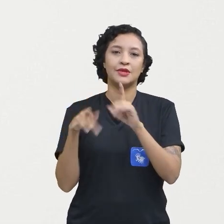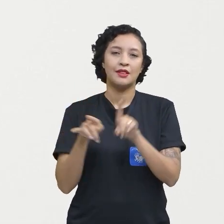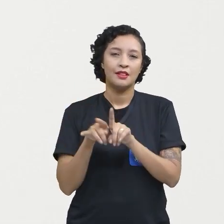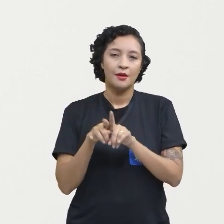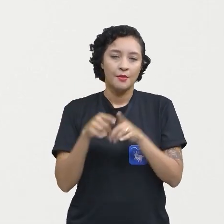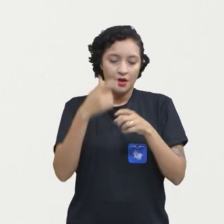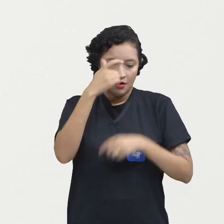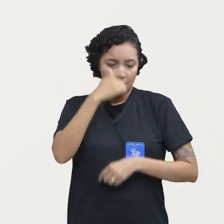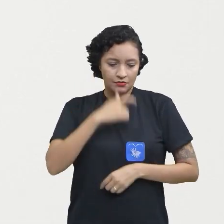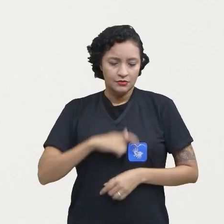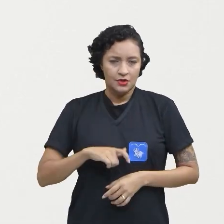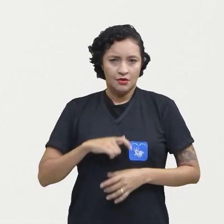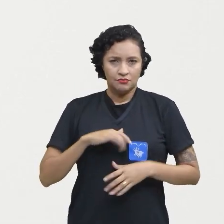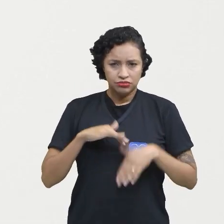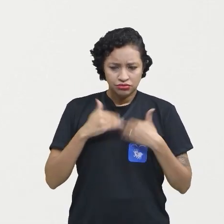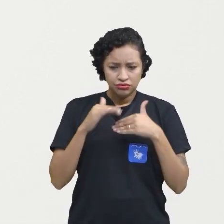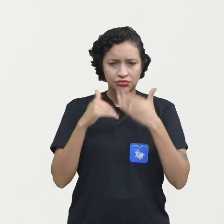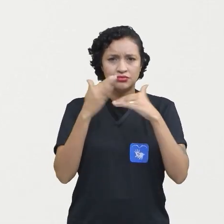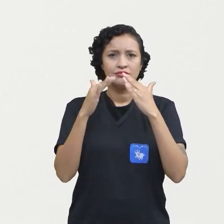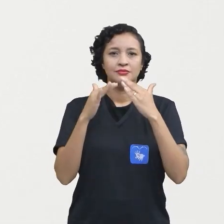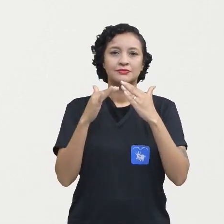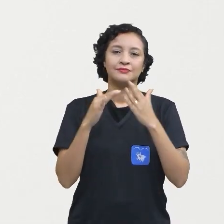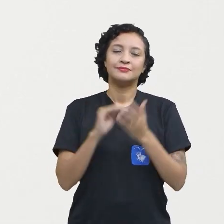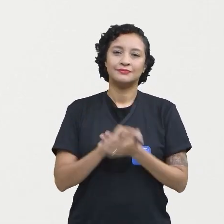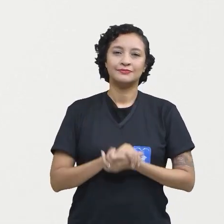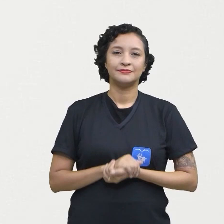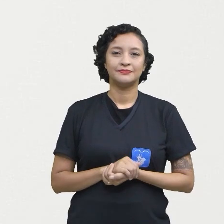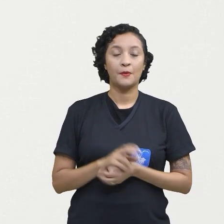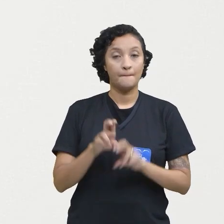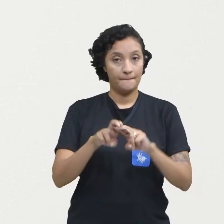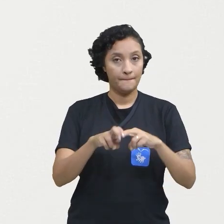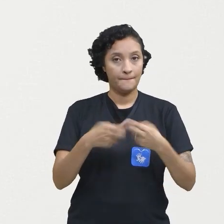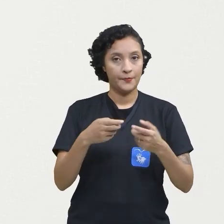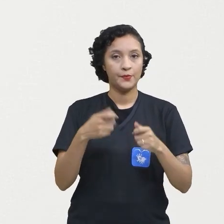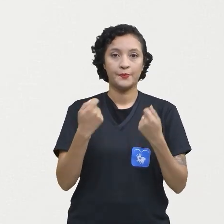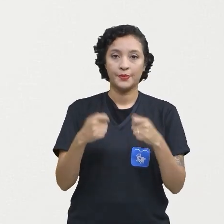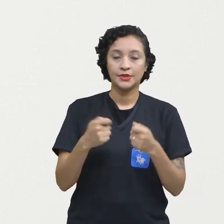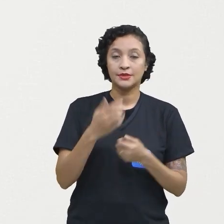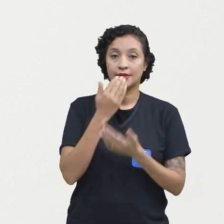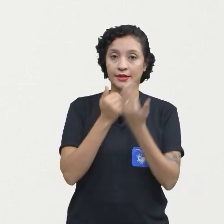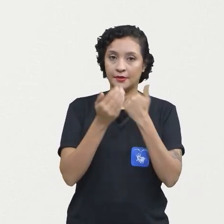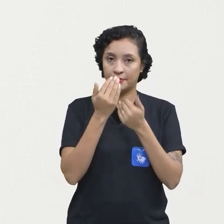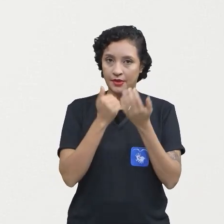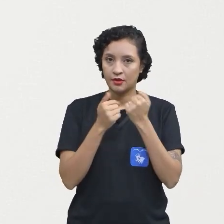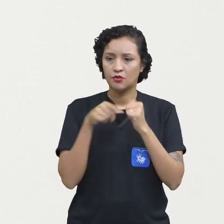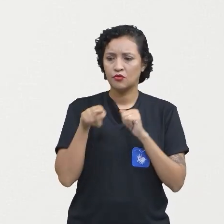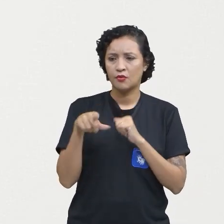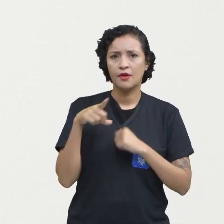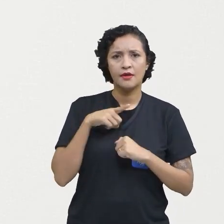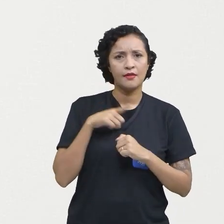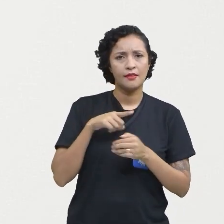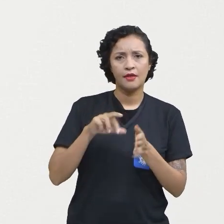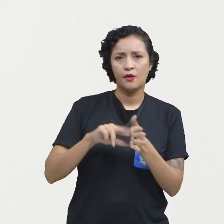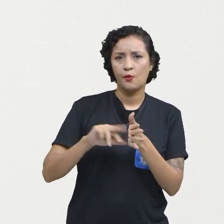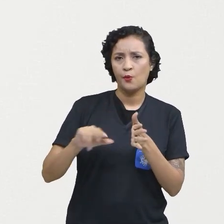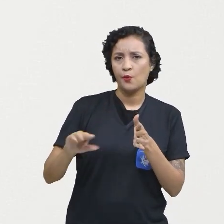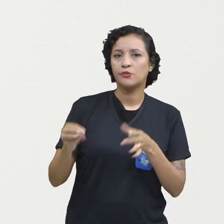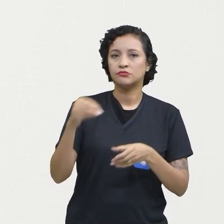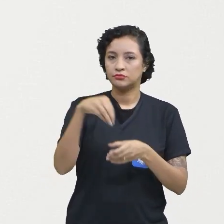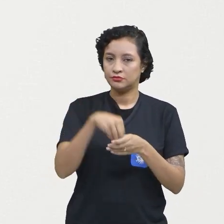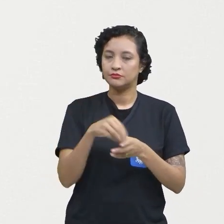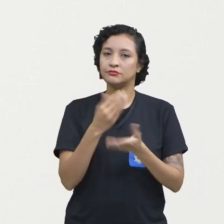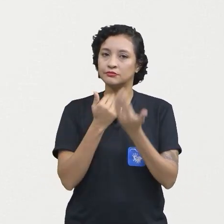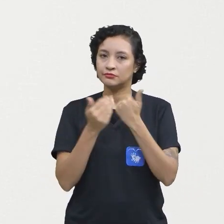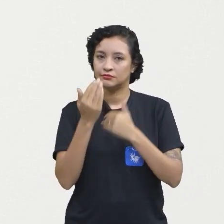também eles precisam se desenvolver, né, com essa energia. Por isso, os alimentos, eles possuem essa energia. Eles fazem com